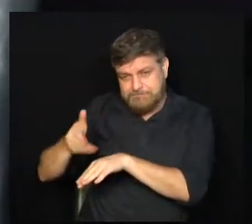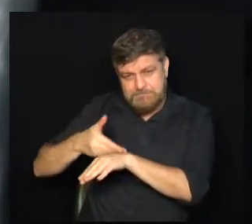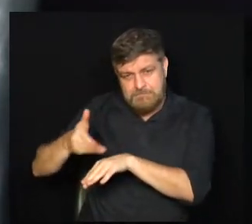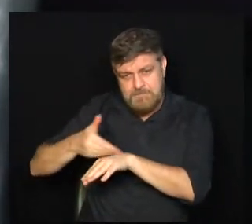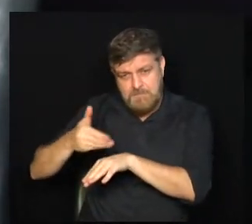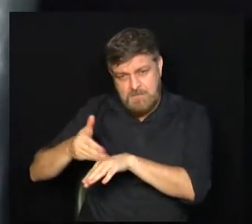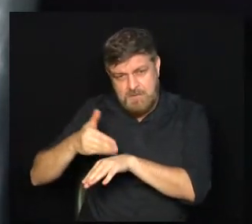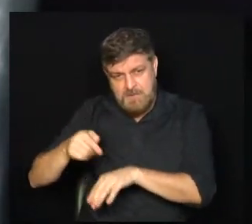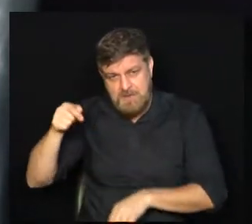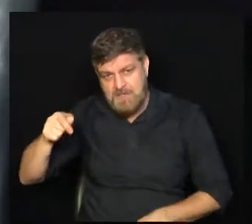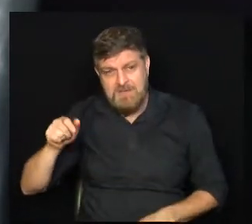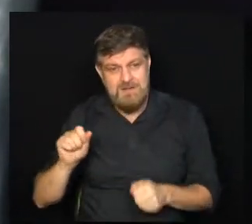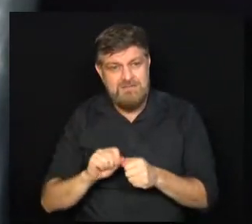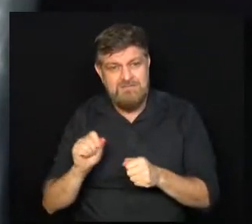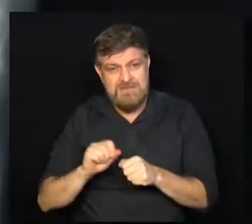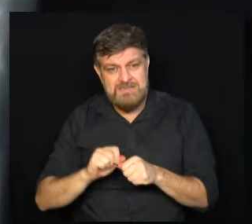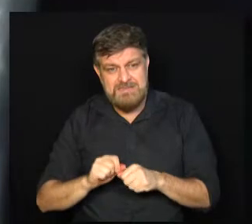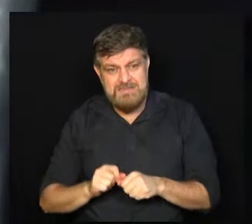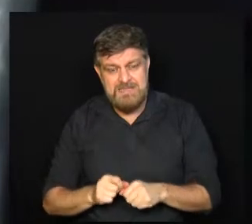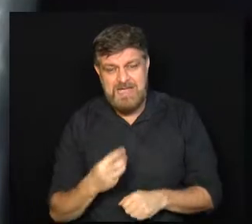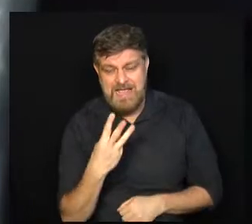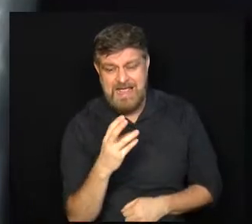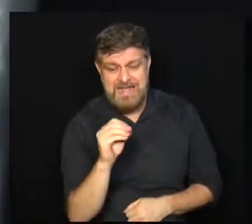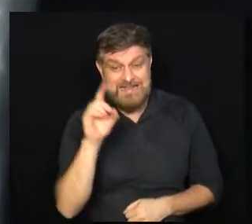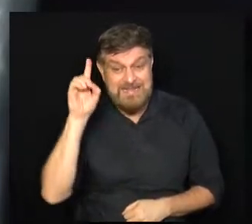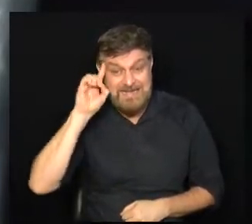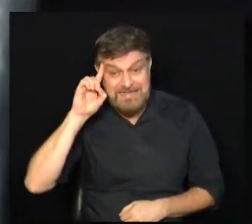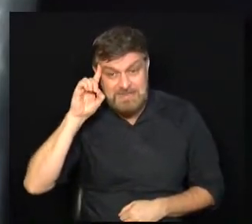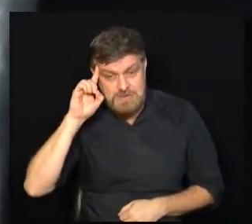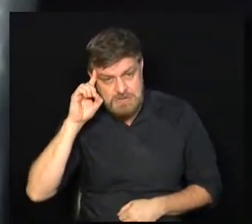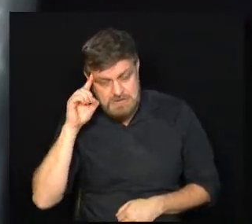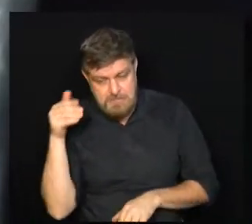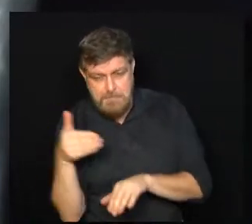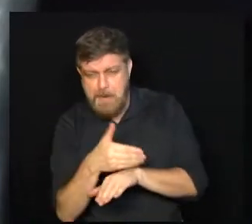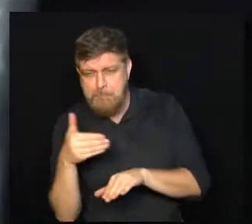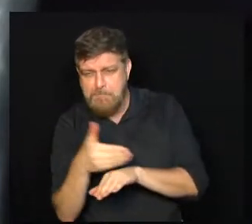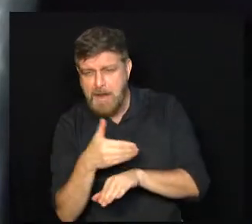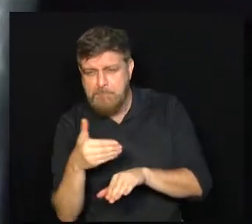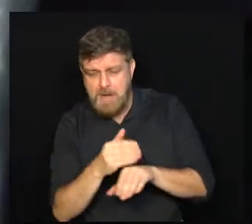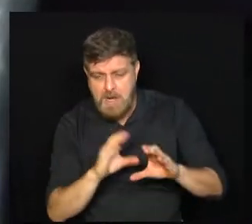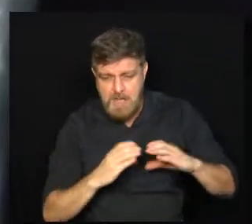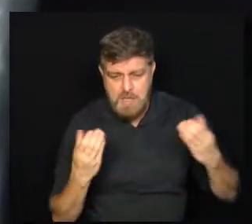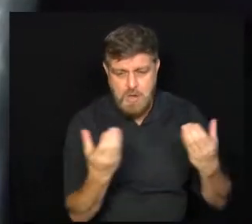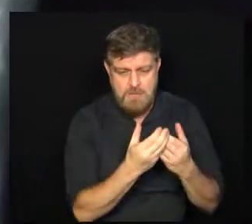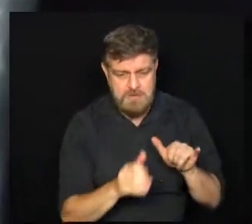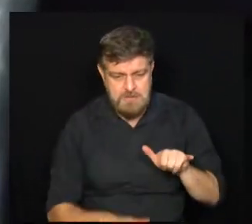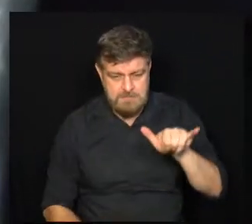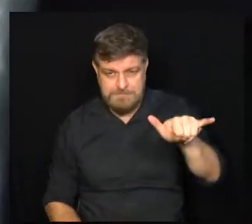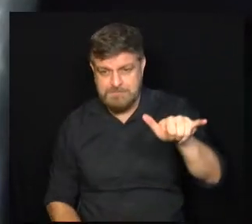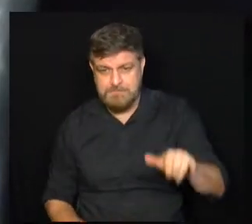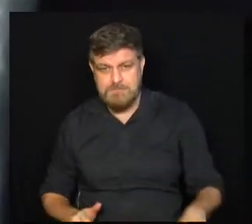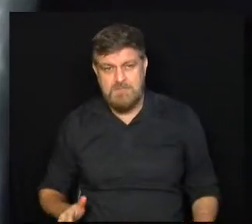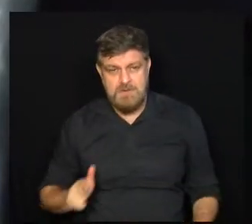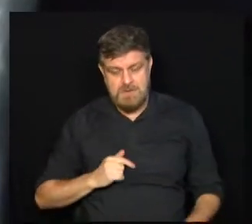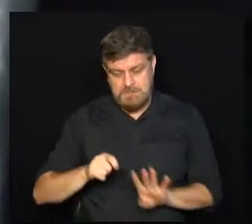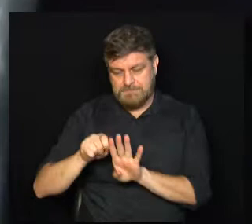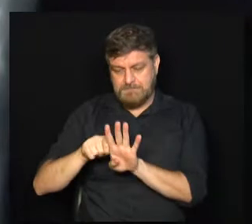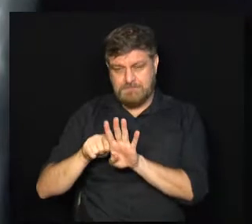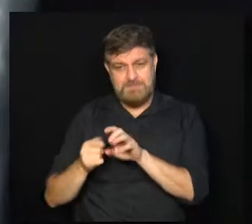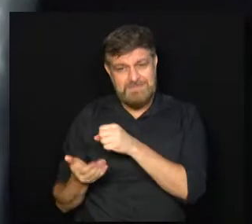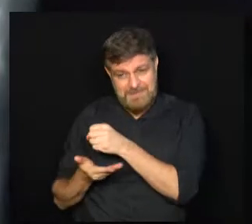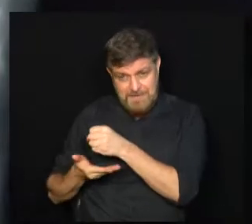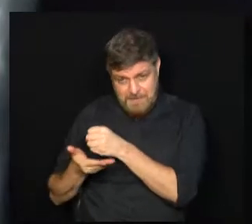fazerem um curso de mais 30 dias na companhia aérea. Então, dentro dessa formação inicial de 4 meses, a gente